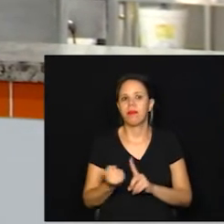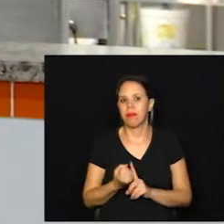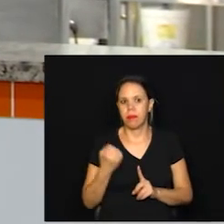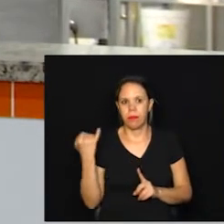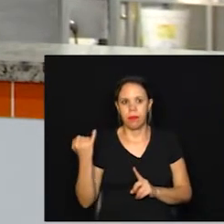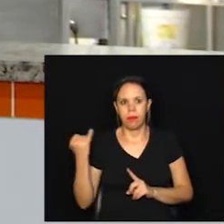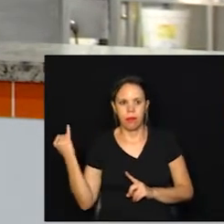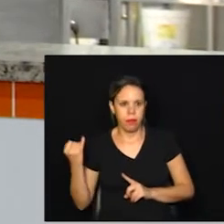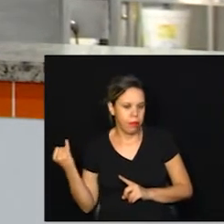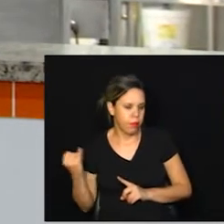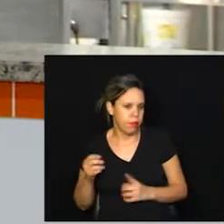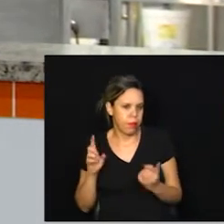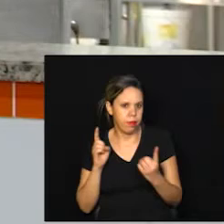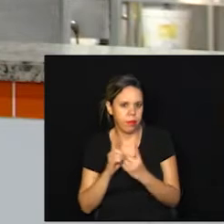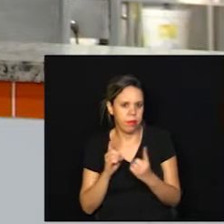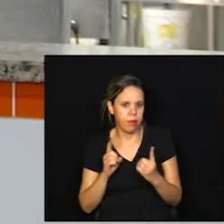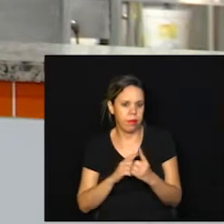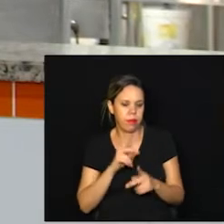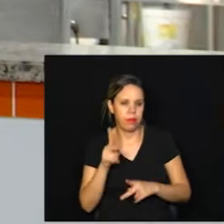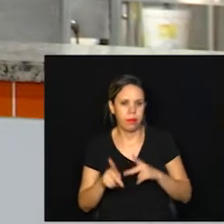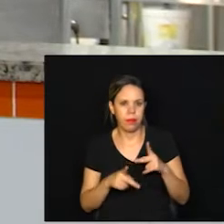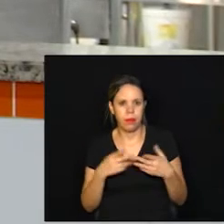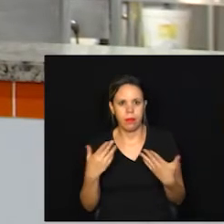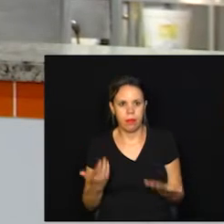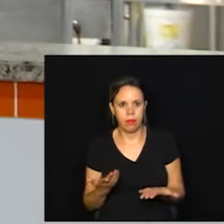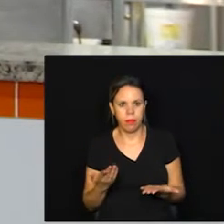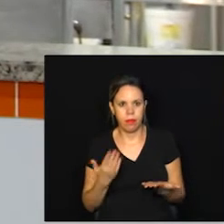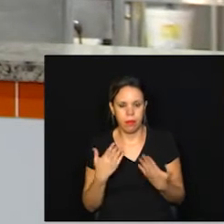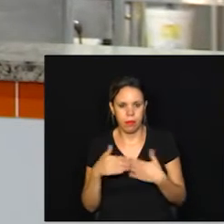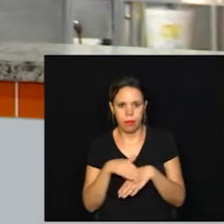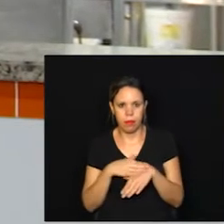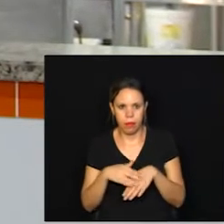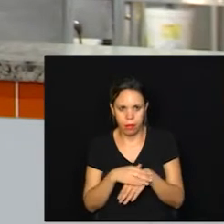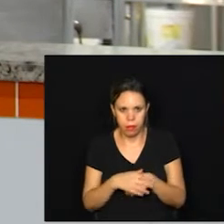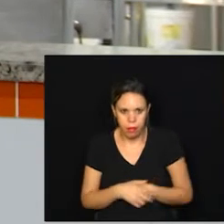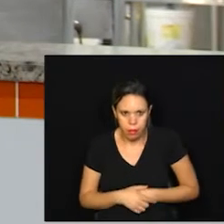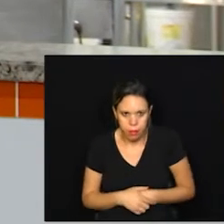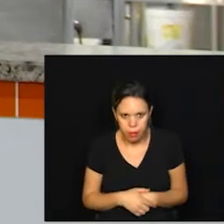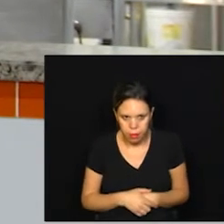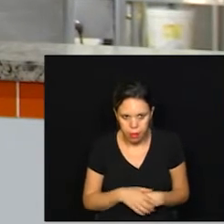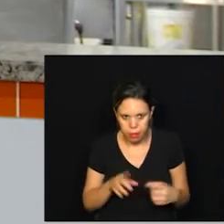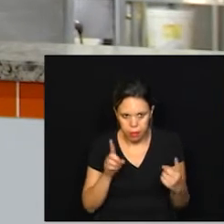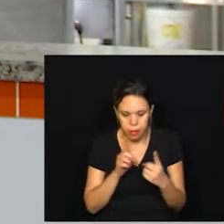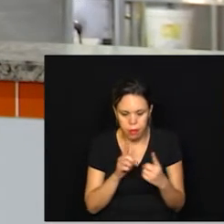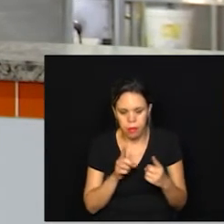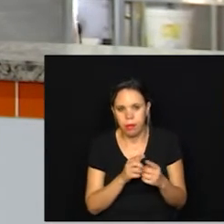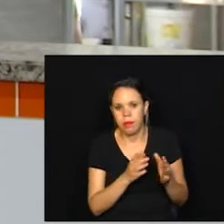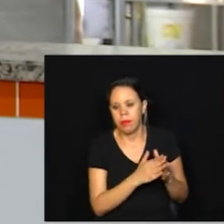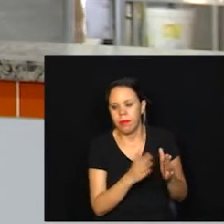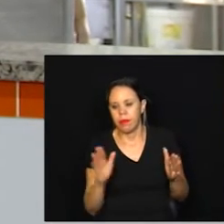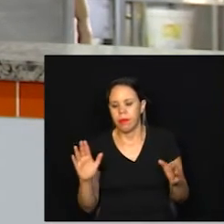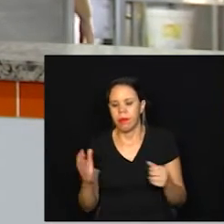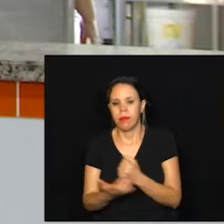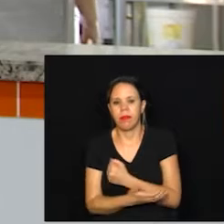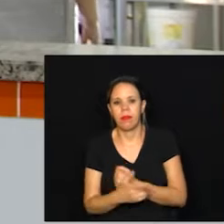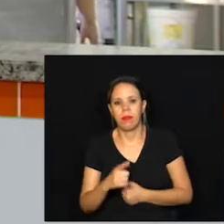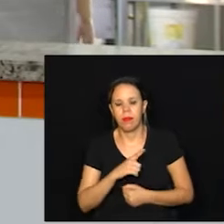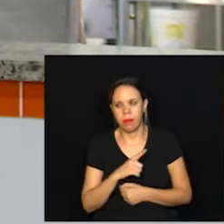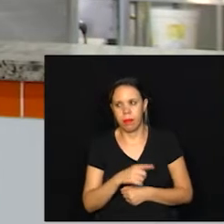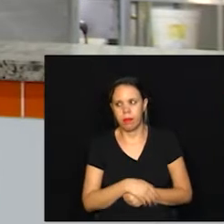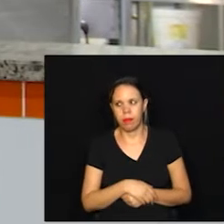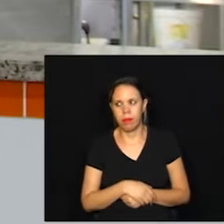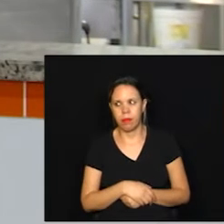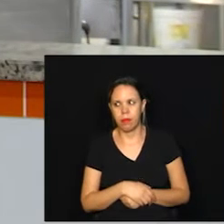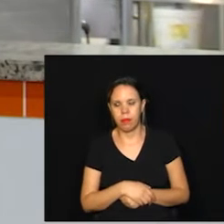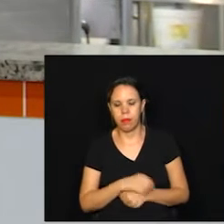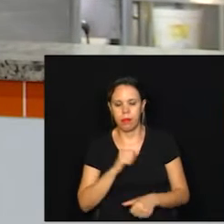importante para atender essa população, e a gente vai falar a respeito desse atendimento durante a pandemia, que teve idas